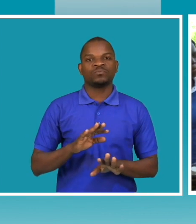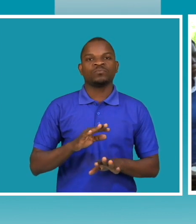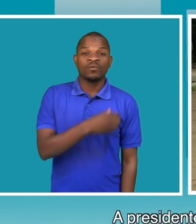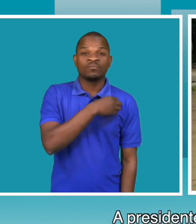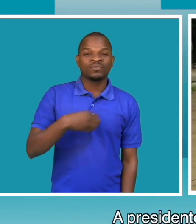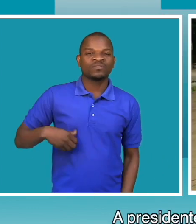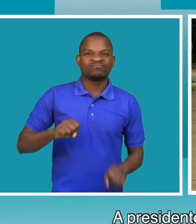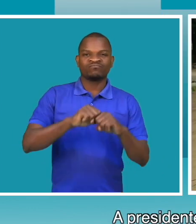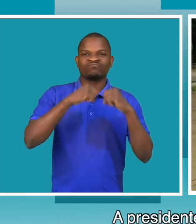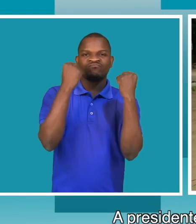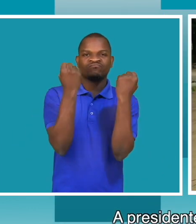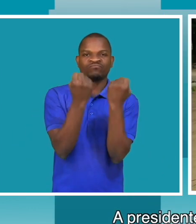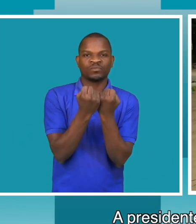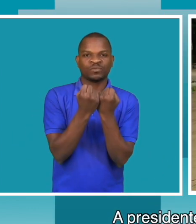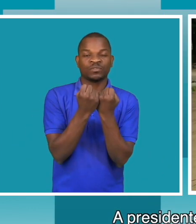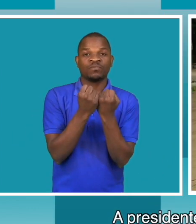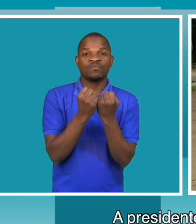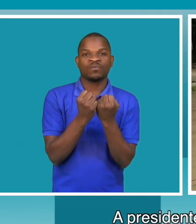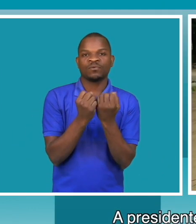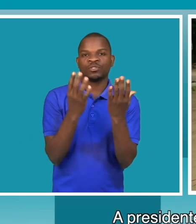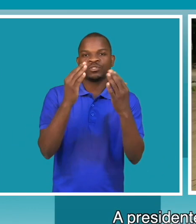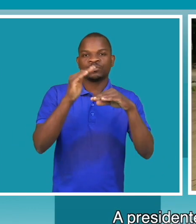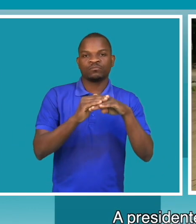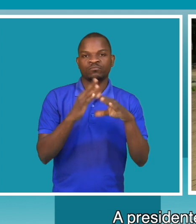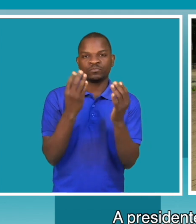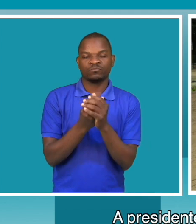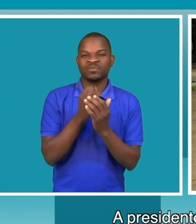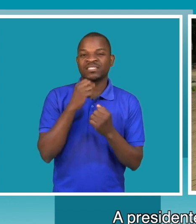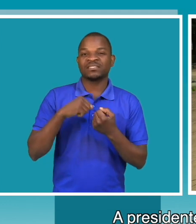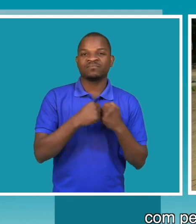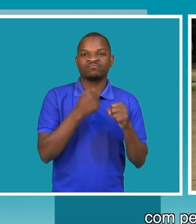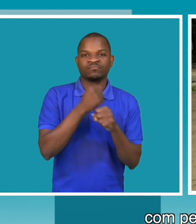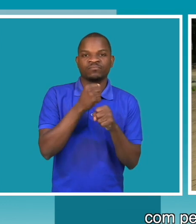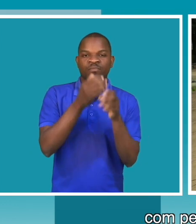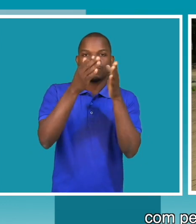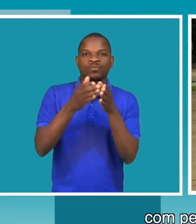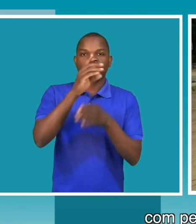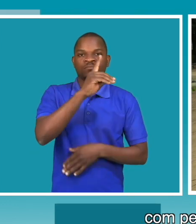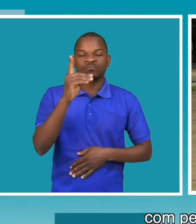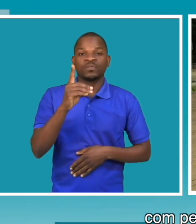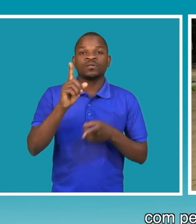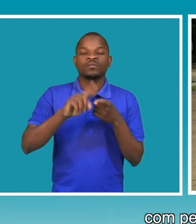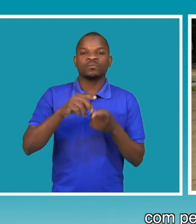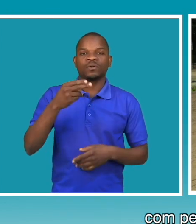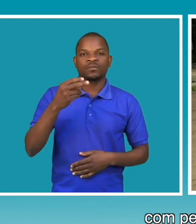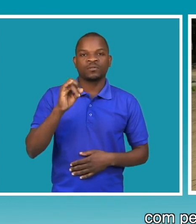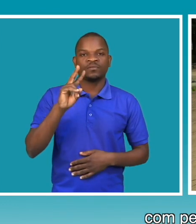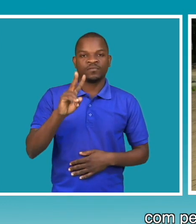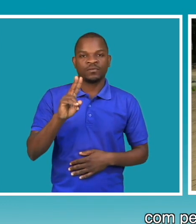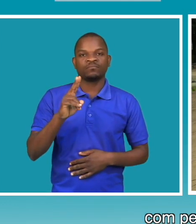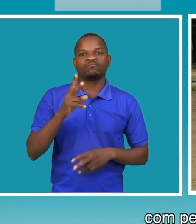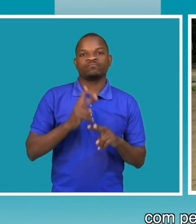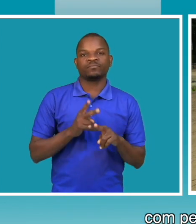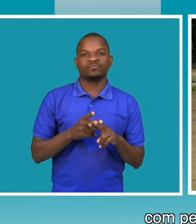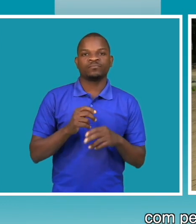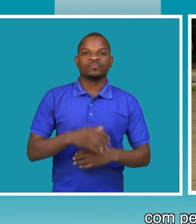O presidente da associação, Rishikão, diz ser um desafio, trabalhar com pessoas com deficiência e vivendo com